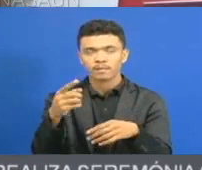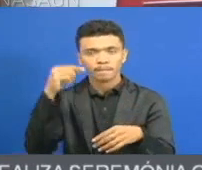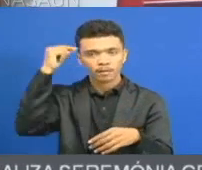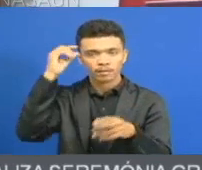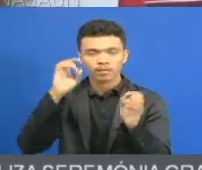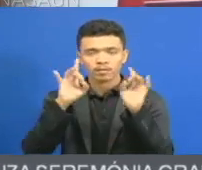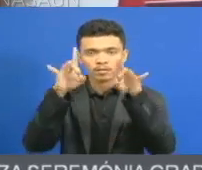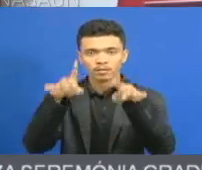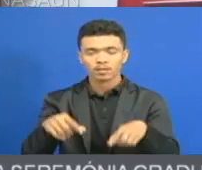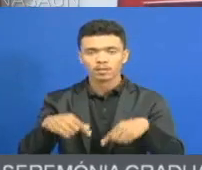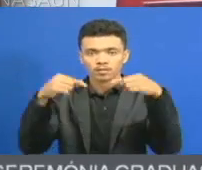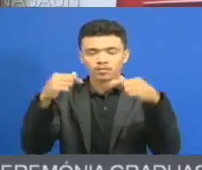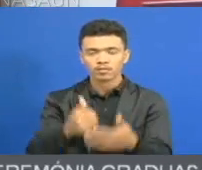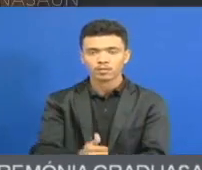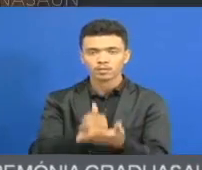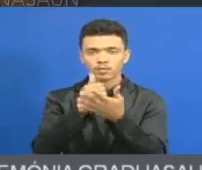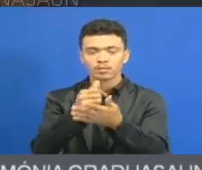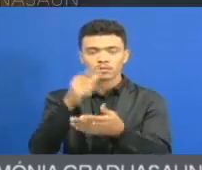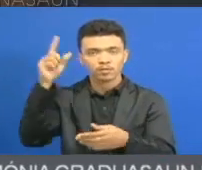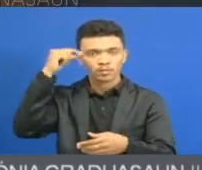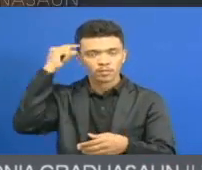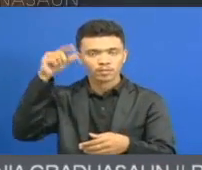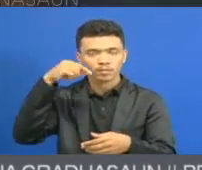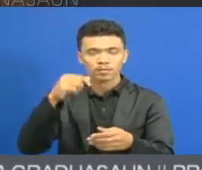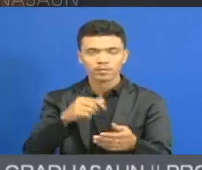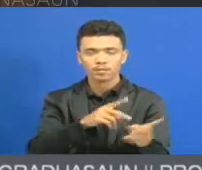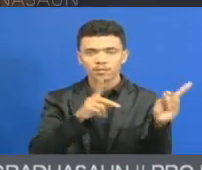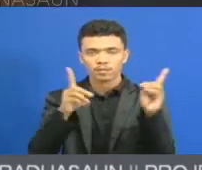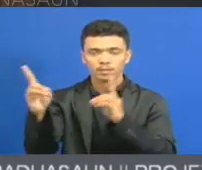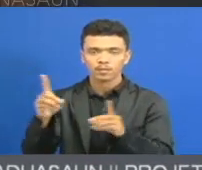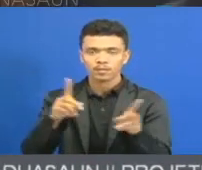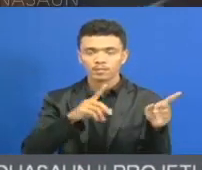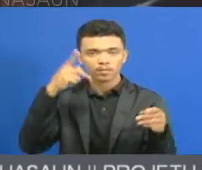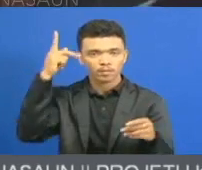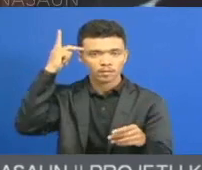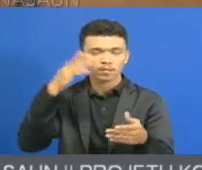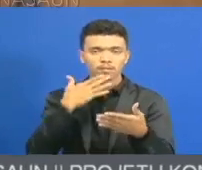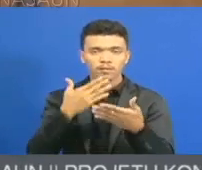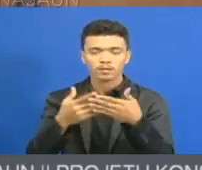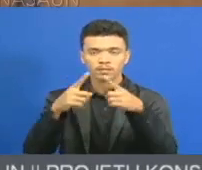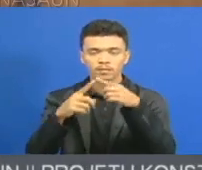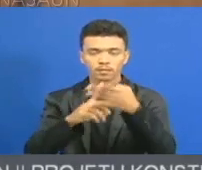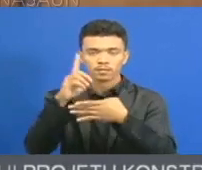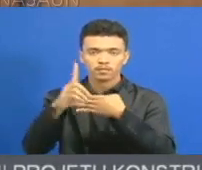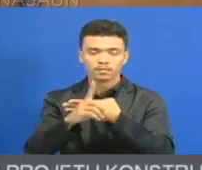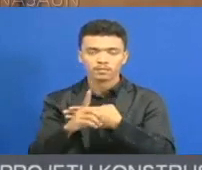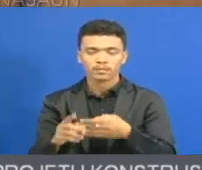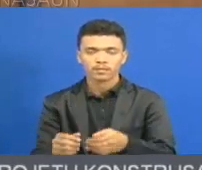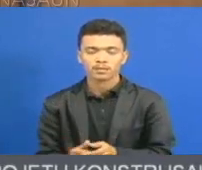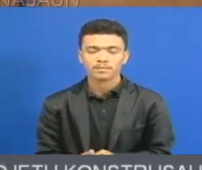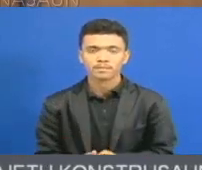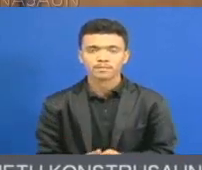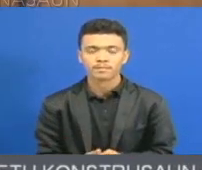Austrália apoia o survene de ajuda governo a criar política e da dia para desenvolvimento. We're very pleased to be